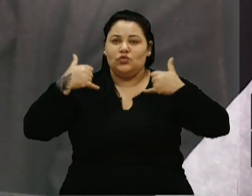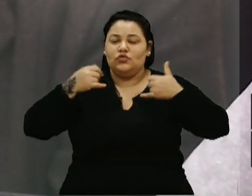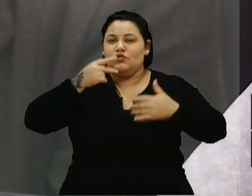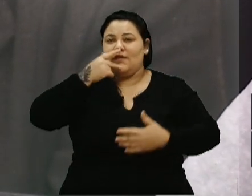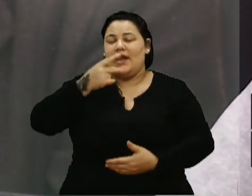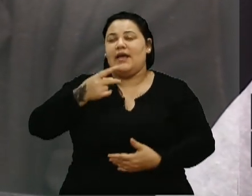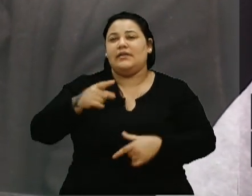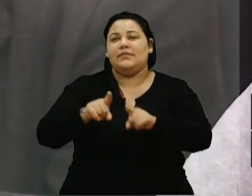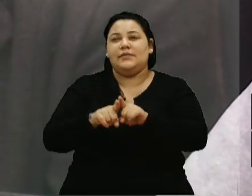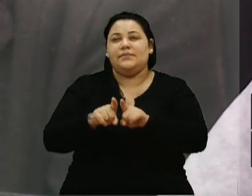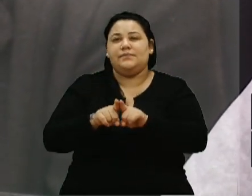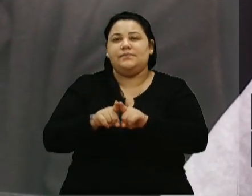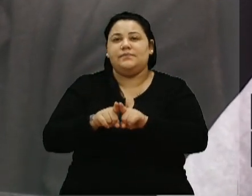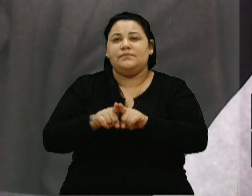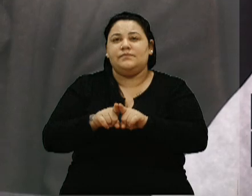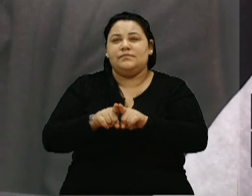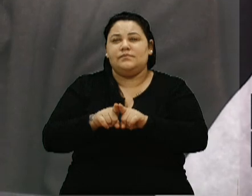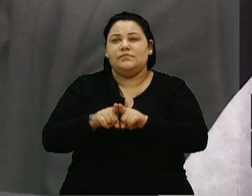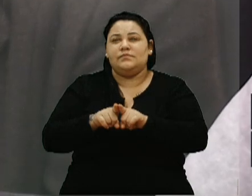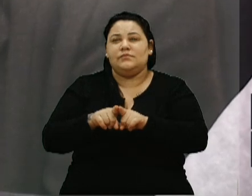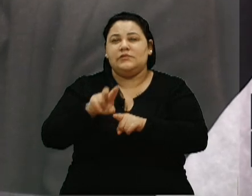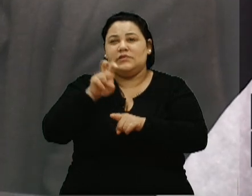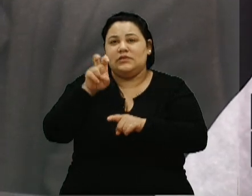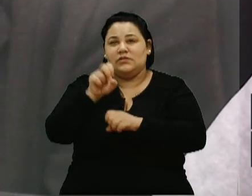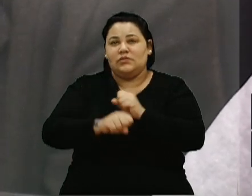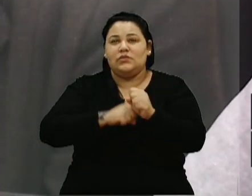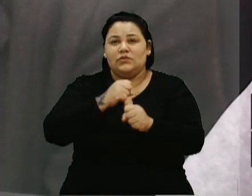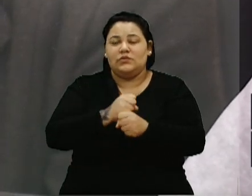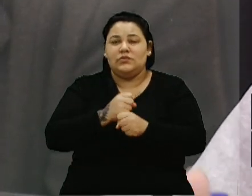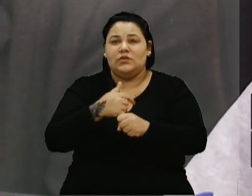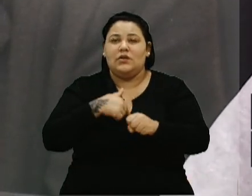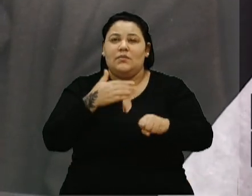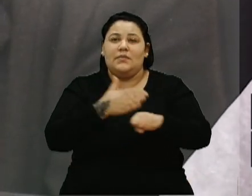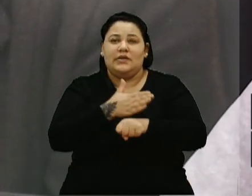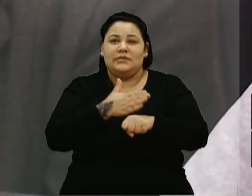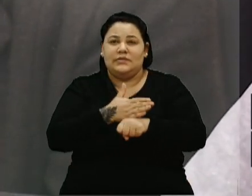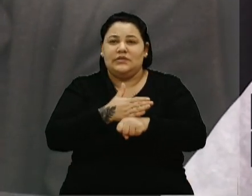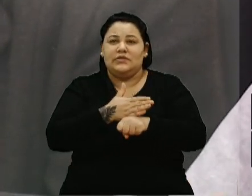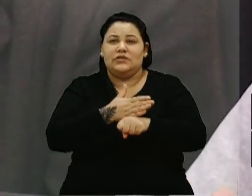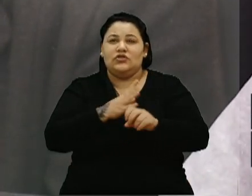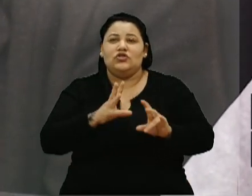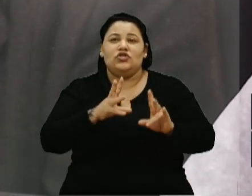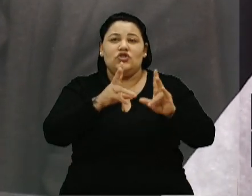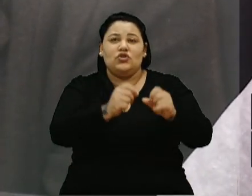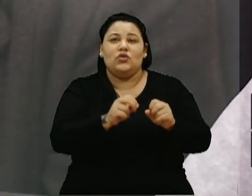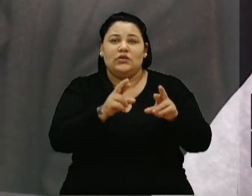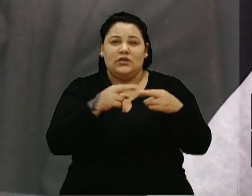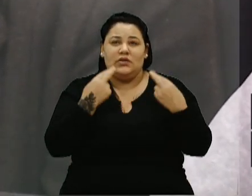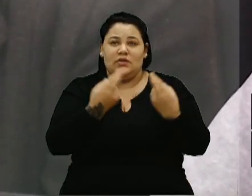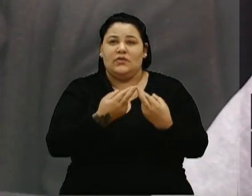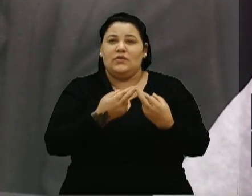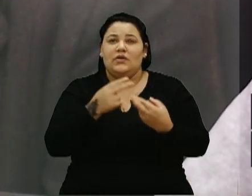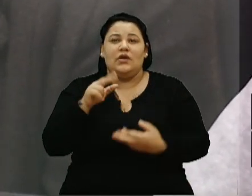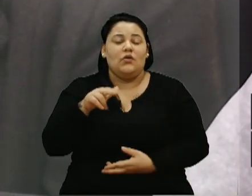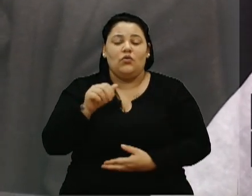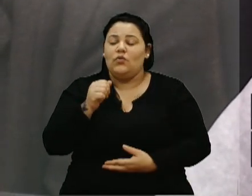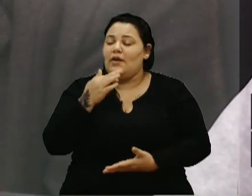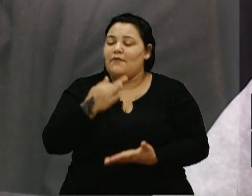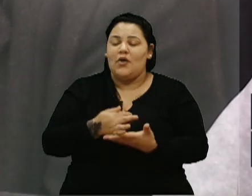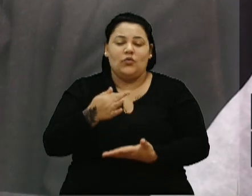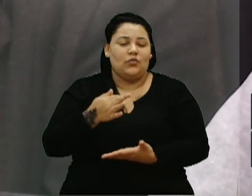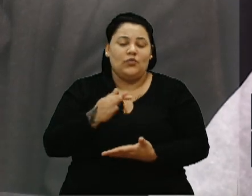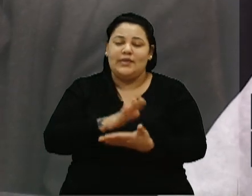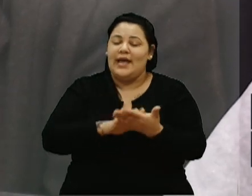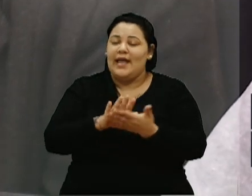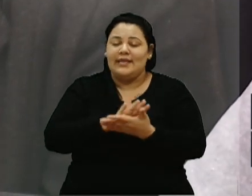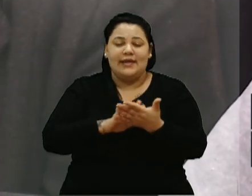por mais de 5 anos eu participei de todas as reuniões, não faltei nenhuma das reuniões que